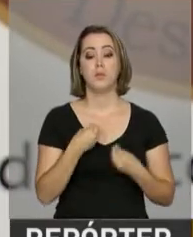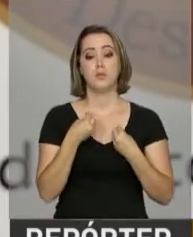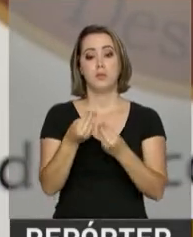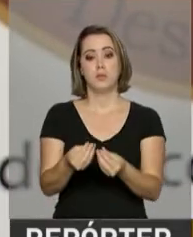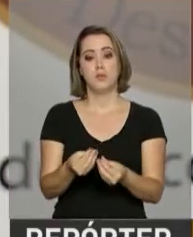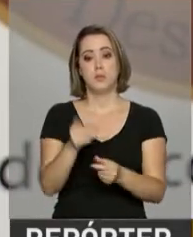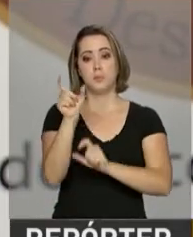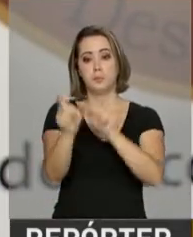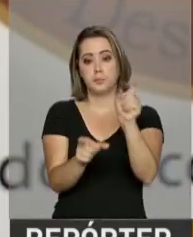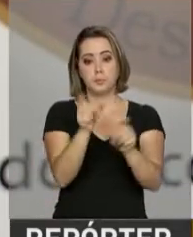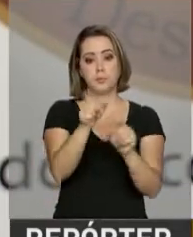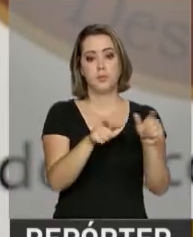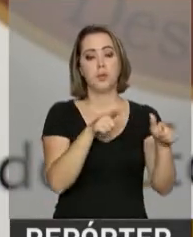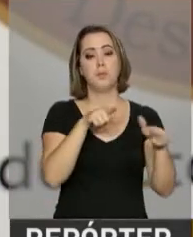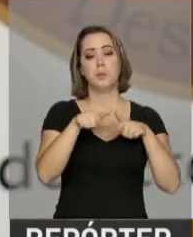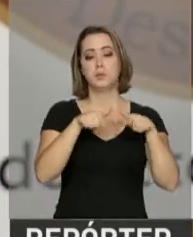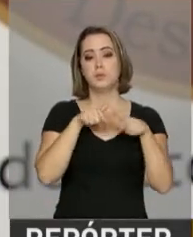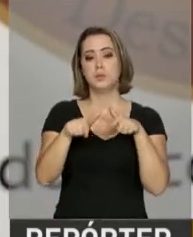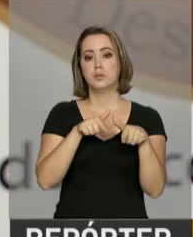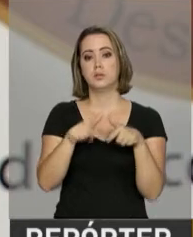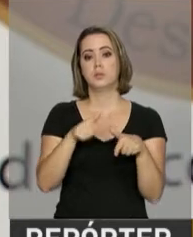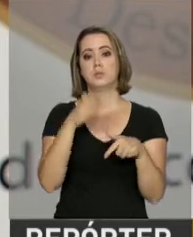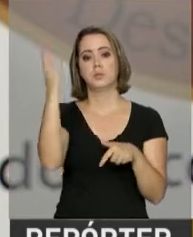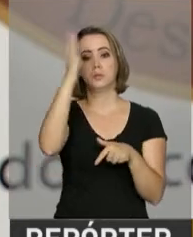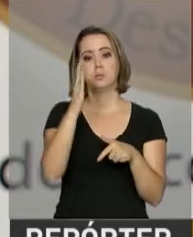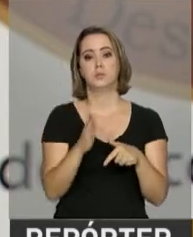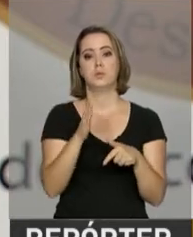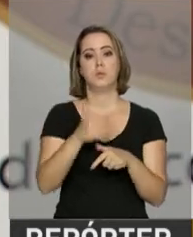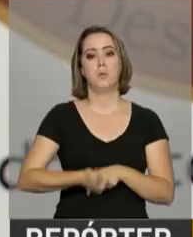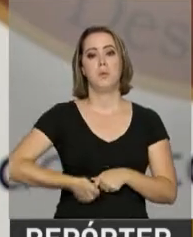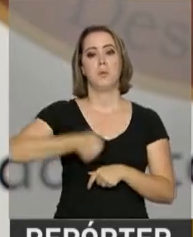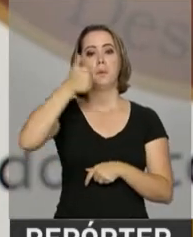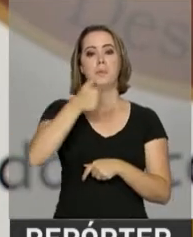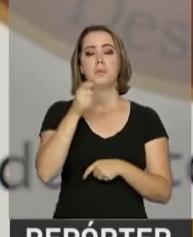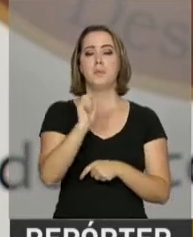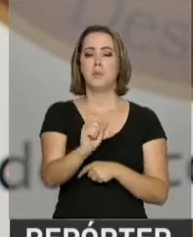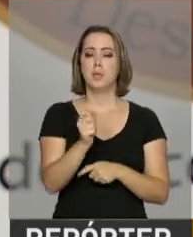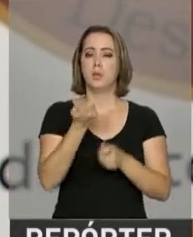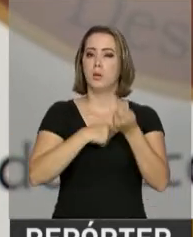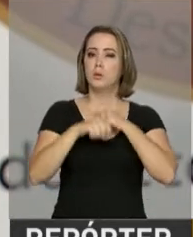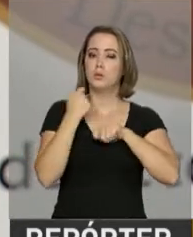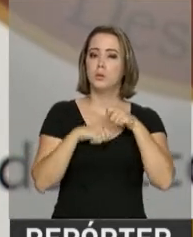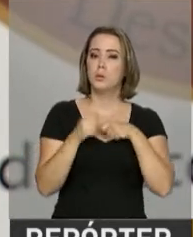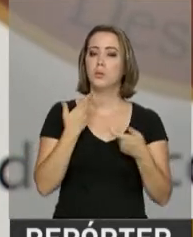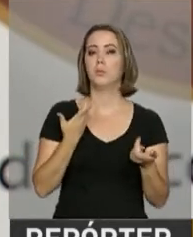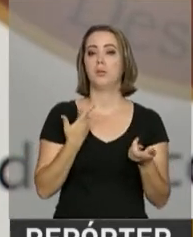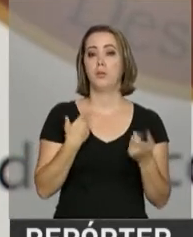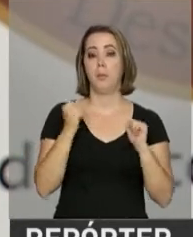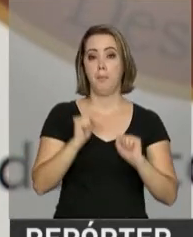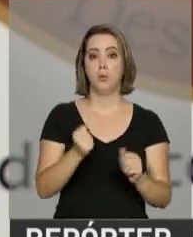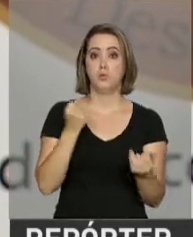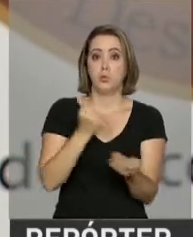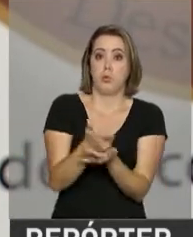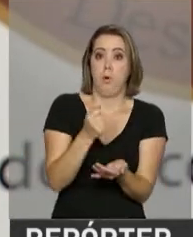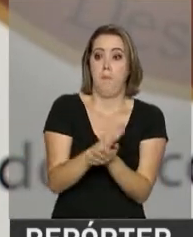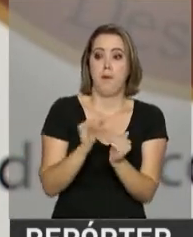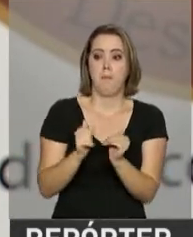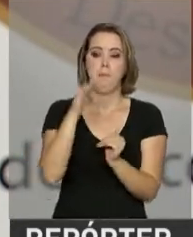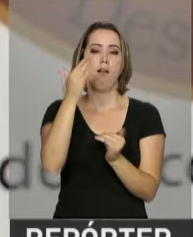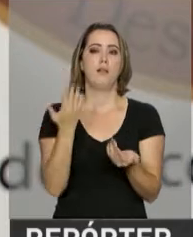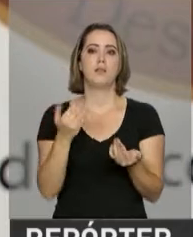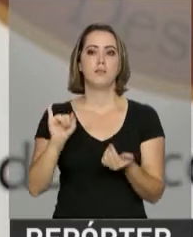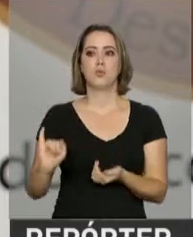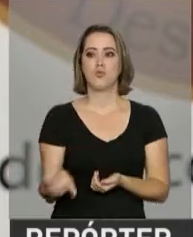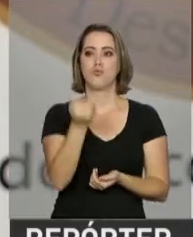condição de melhor e maior poder de compra é um alívio do ponto de vista do orçamento na hora que a taxa de juros